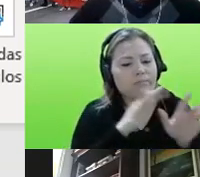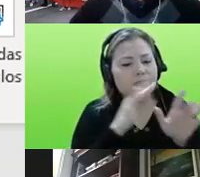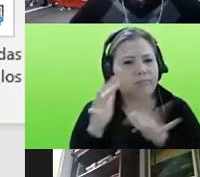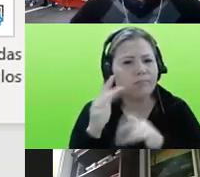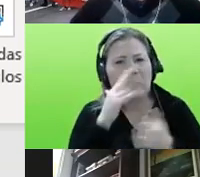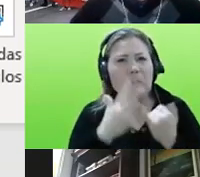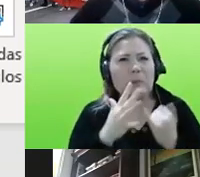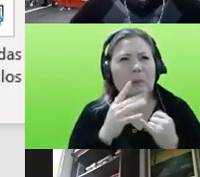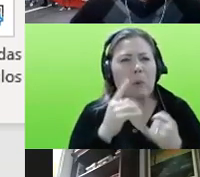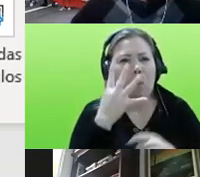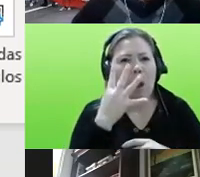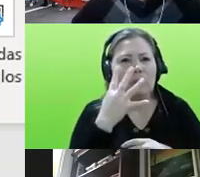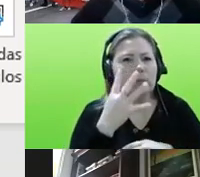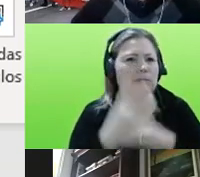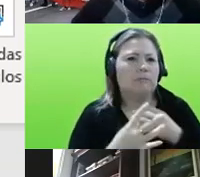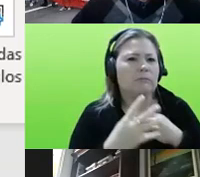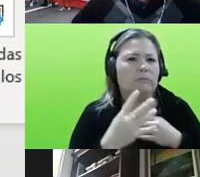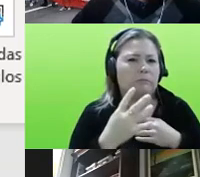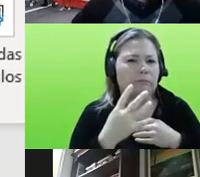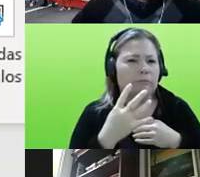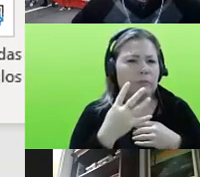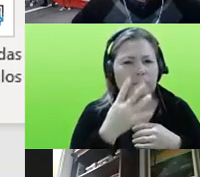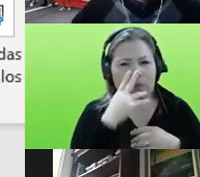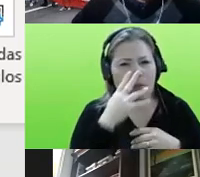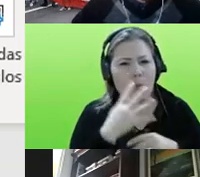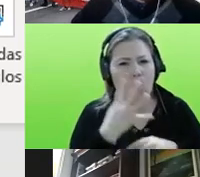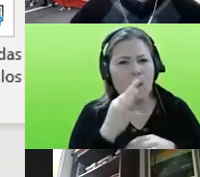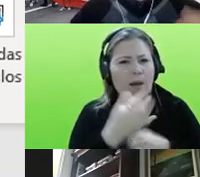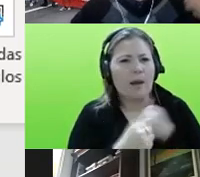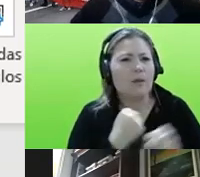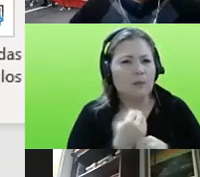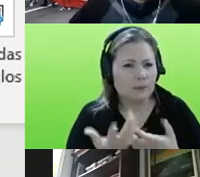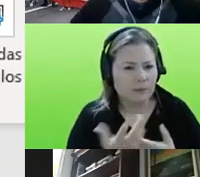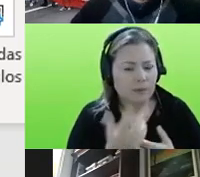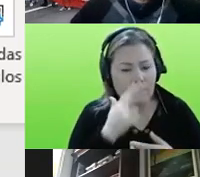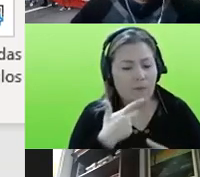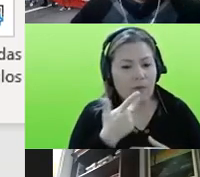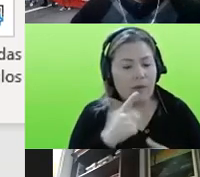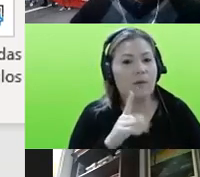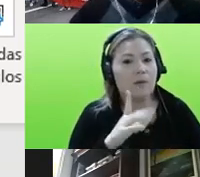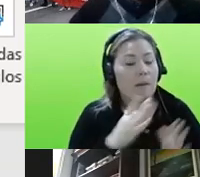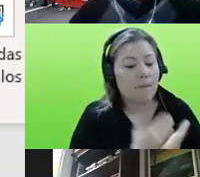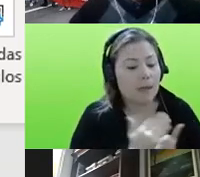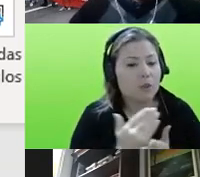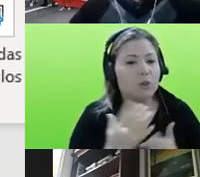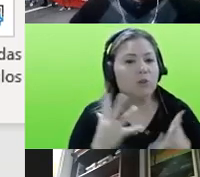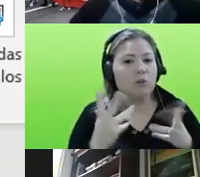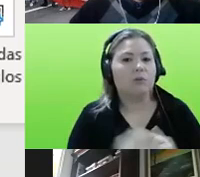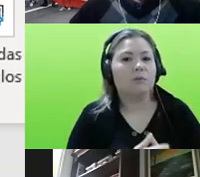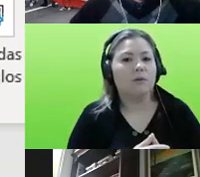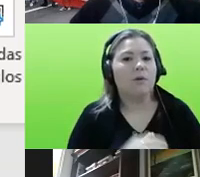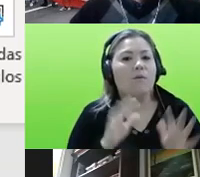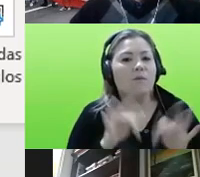quatro décadas de reflexão filosófica, como mencionei, sobretudo a partir do final dos